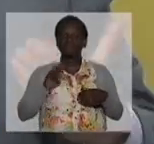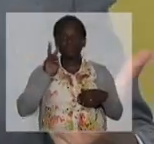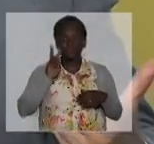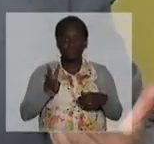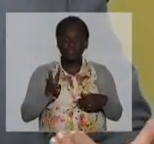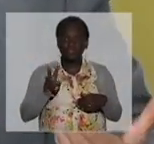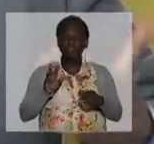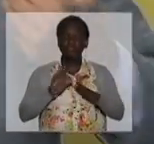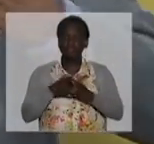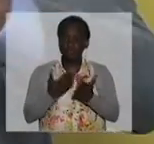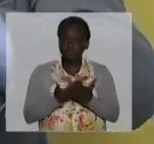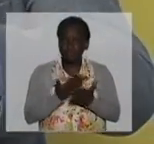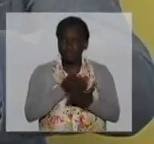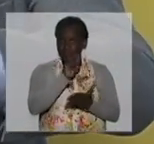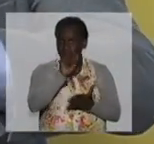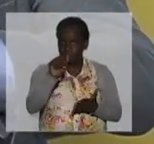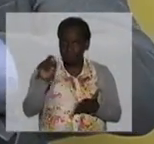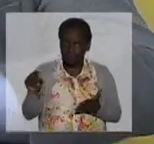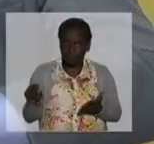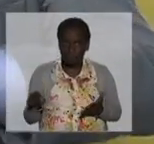e vendo que as escolas